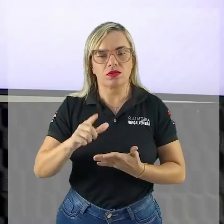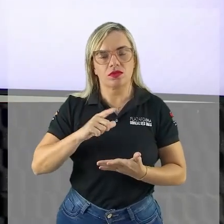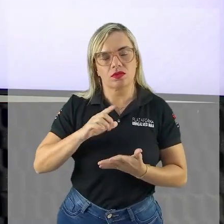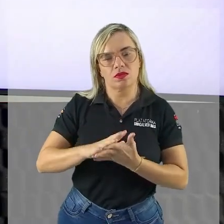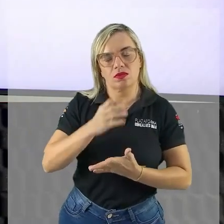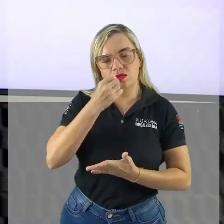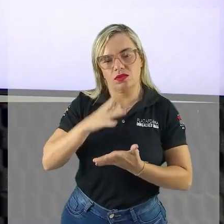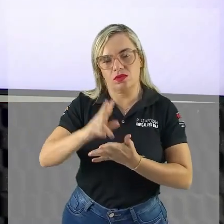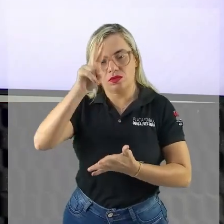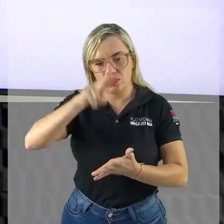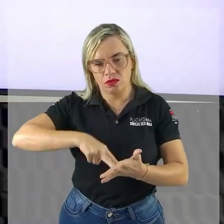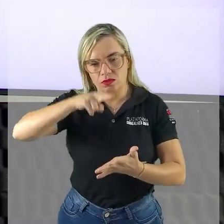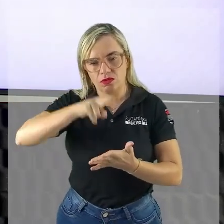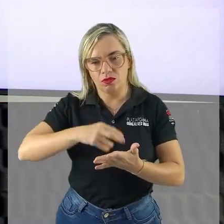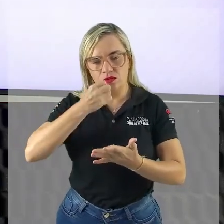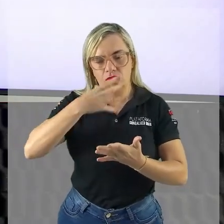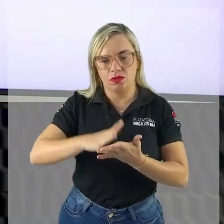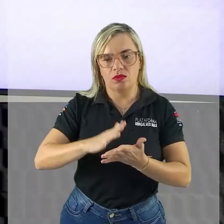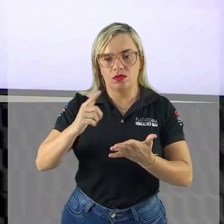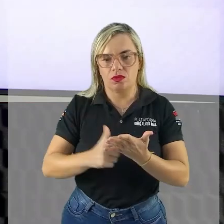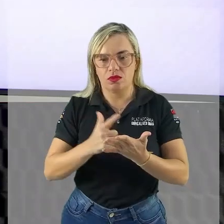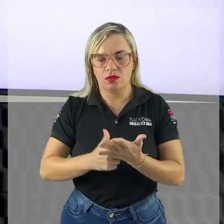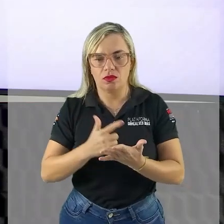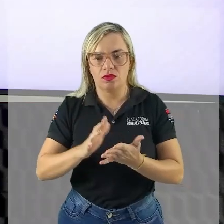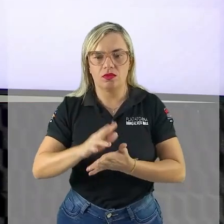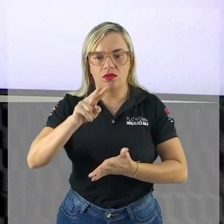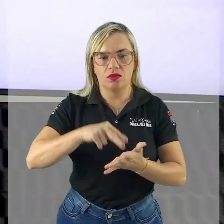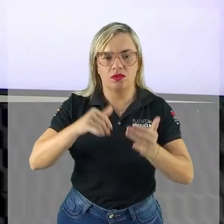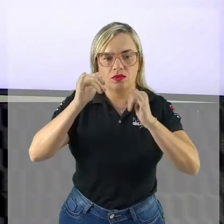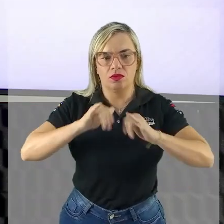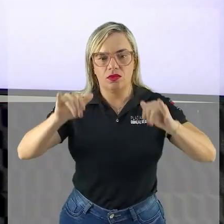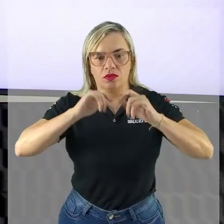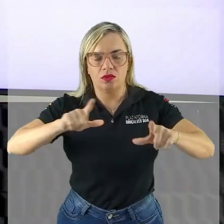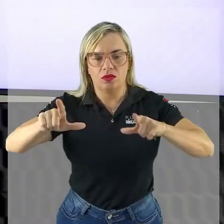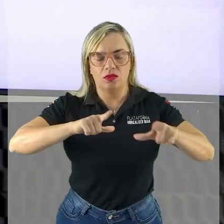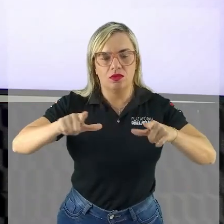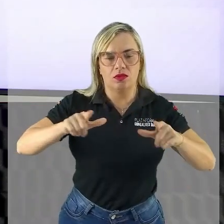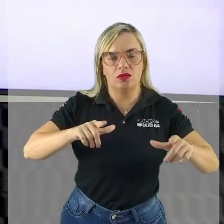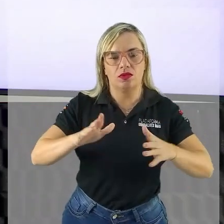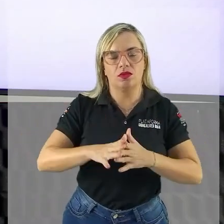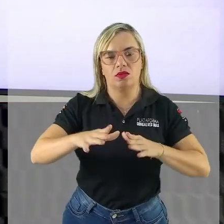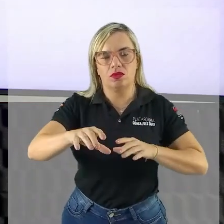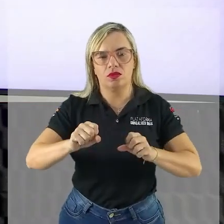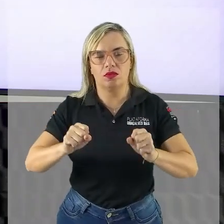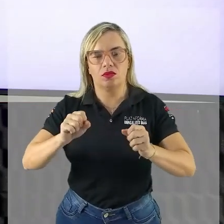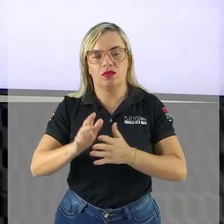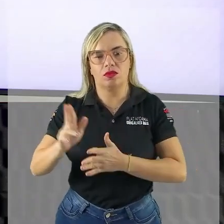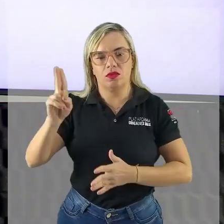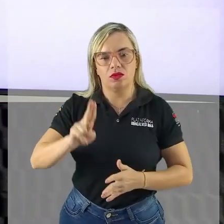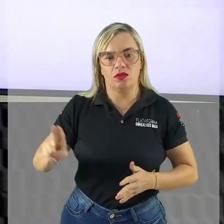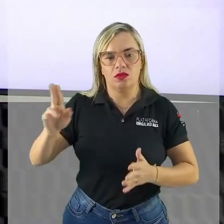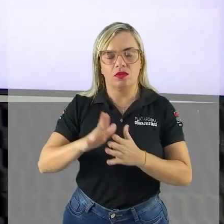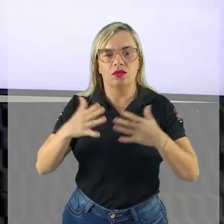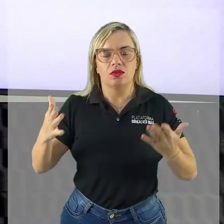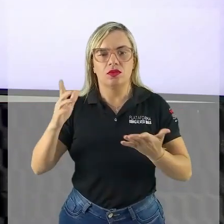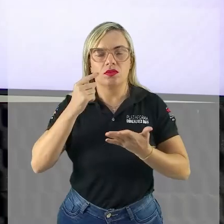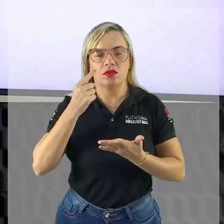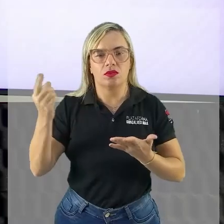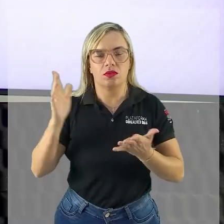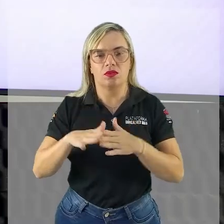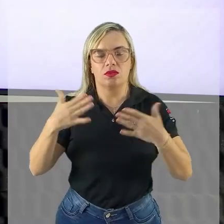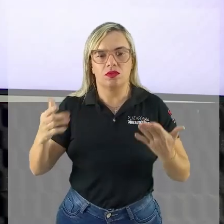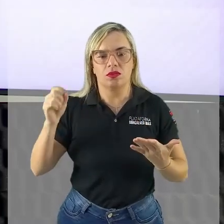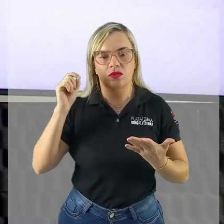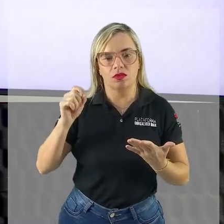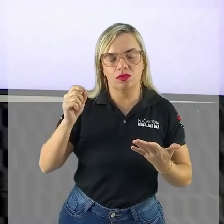muitos livros, ler notícias, fazer leituras de periódicos, de teses, tá? Trabalhos acadêmicos. O que são trabalhos acadêmicos?